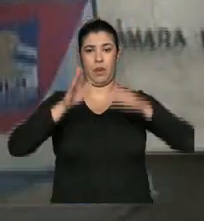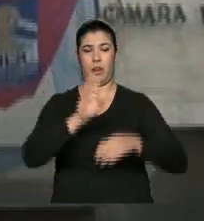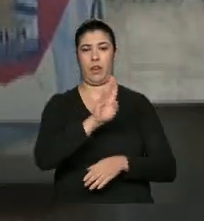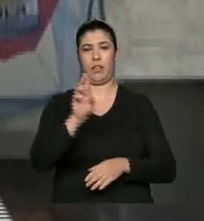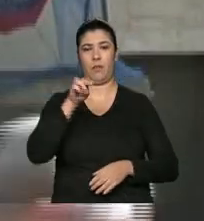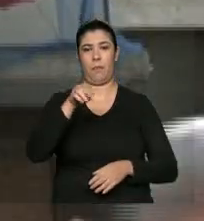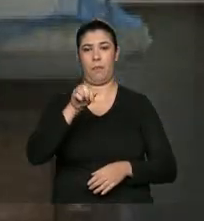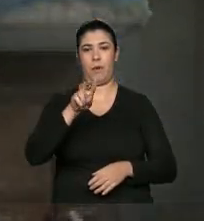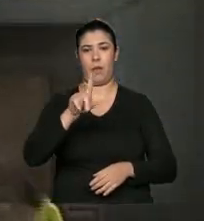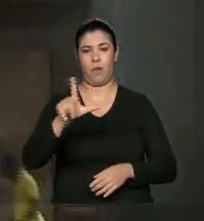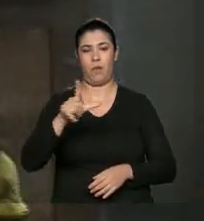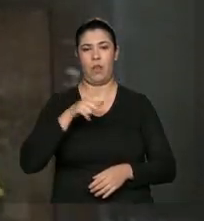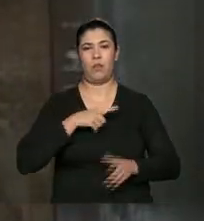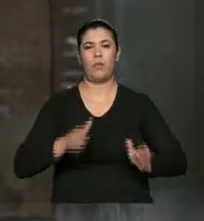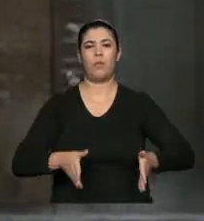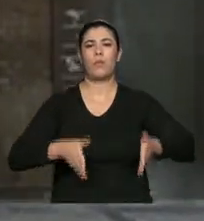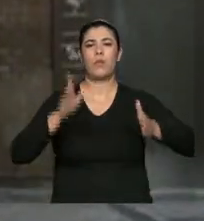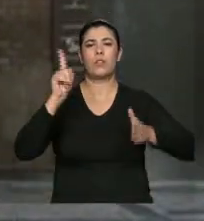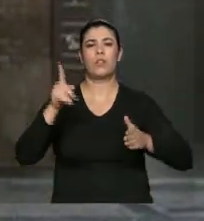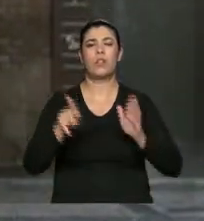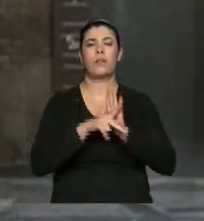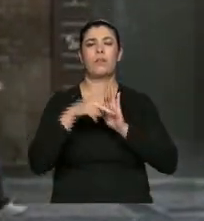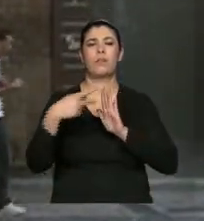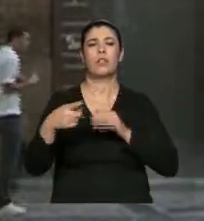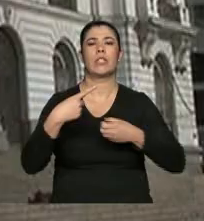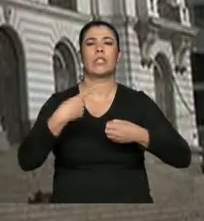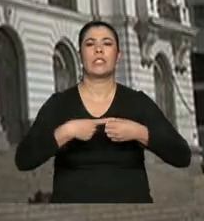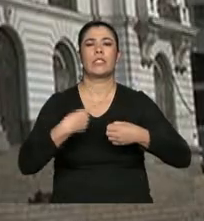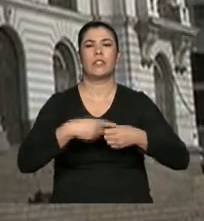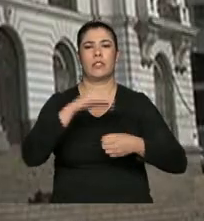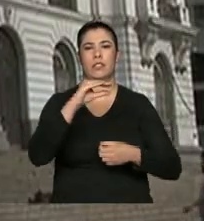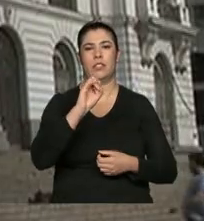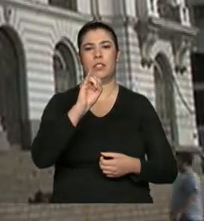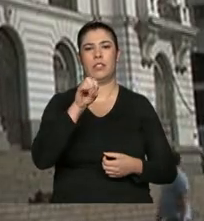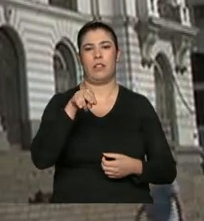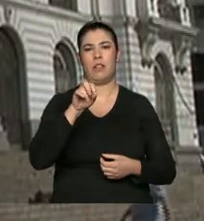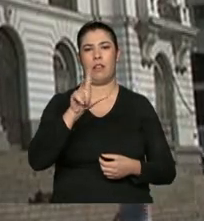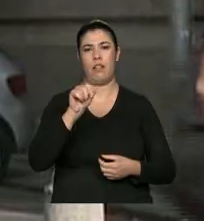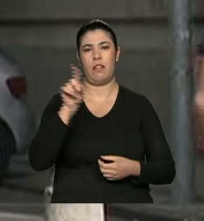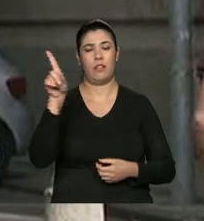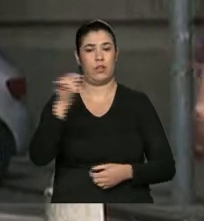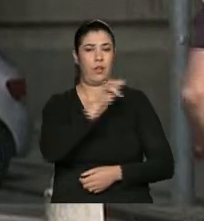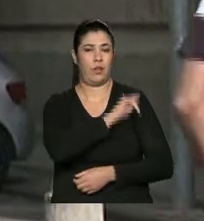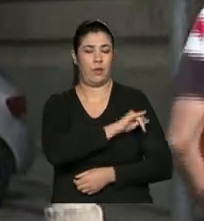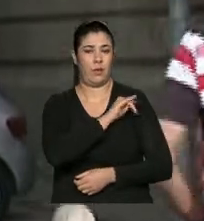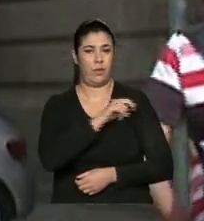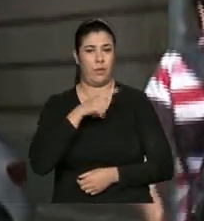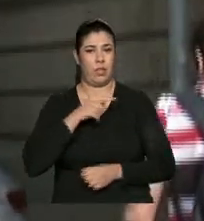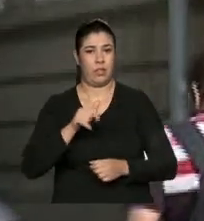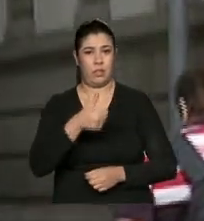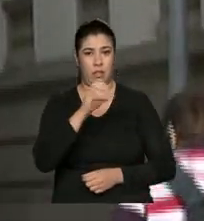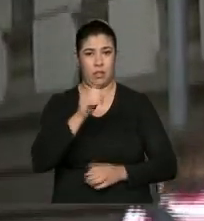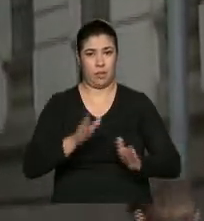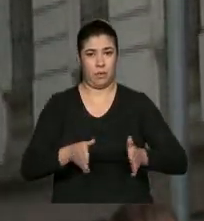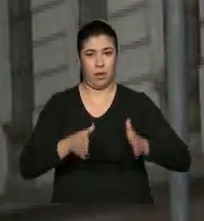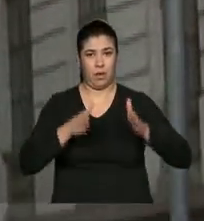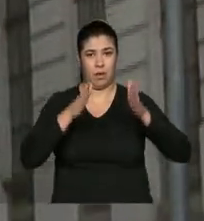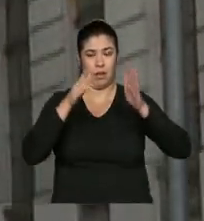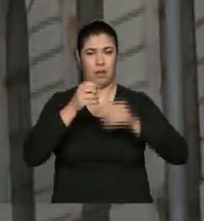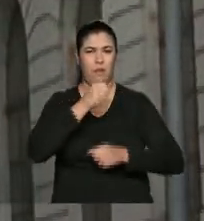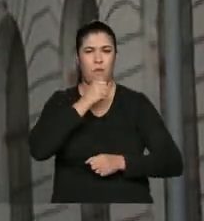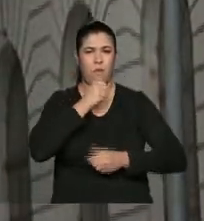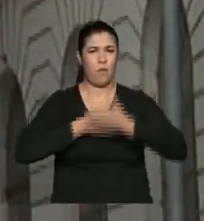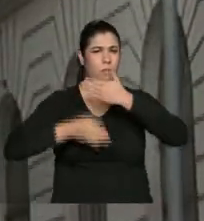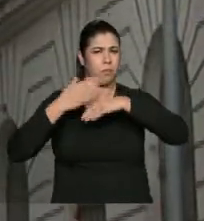fica em meio a prédios históricos no coração da Cinelândia, centro do Rio de Janeiro. São 10 andares de um antigo prédio